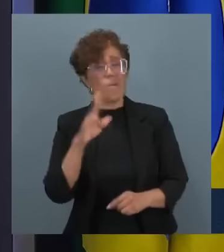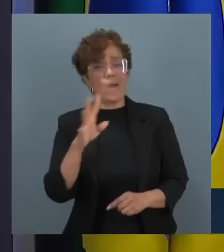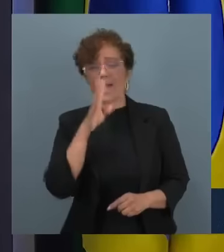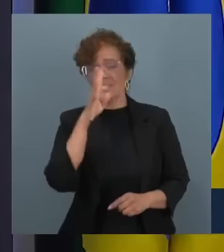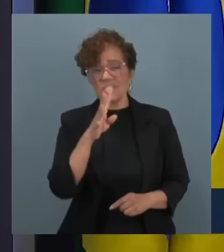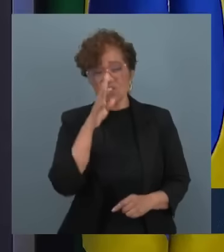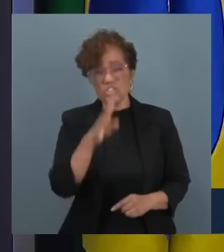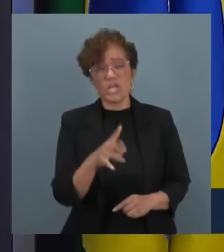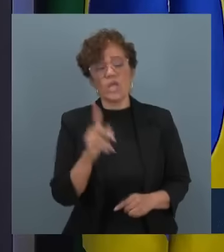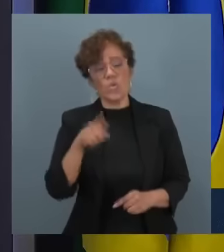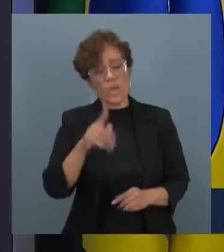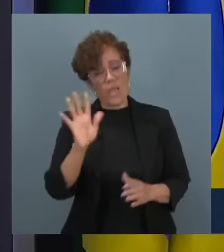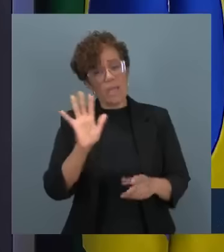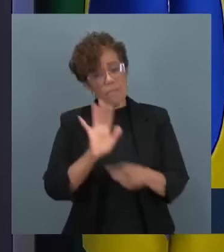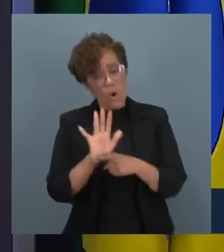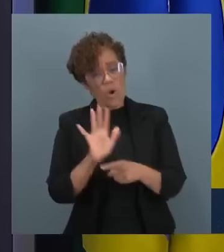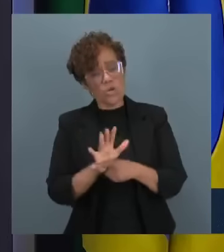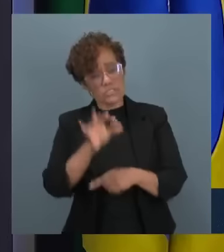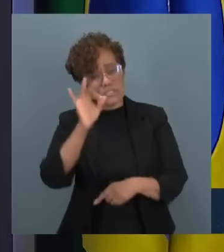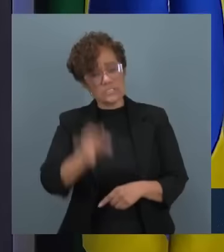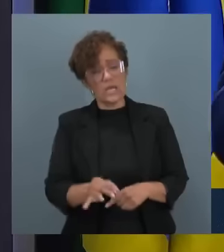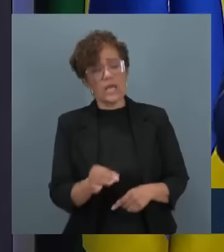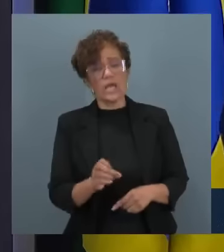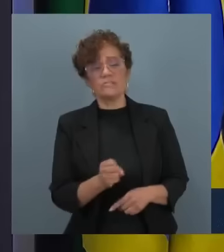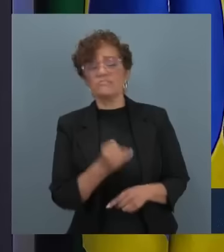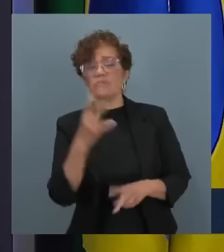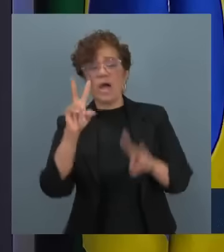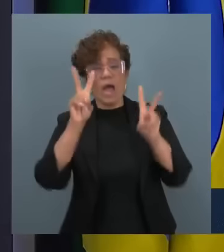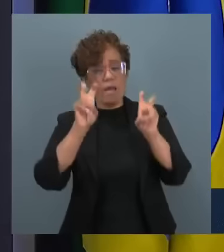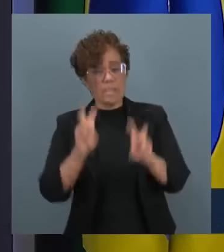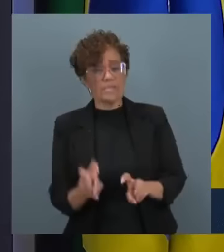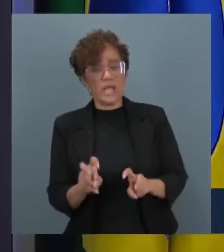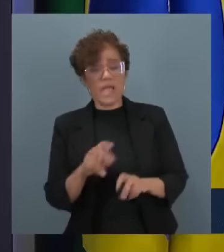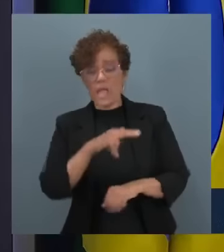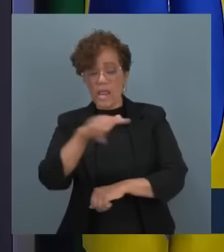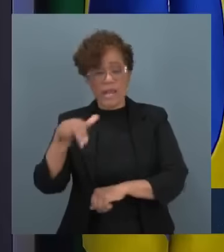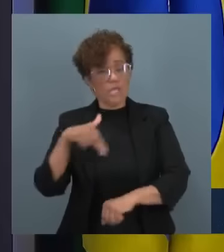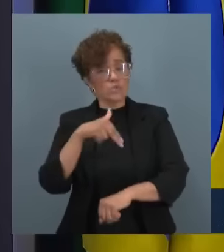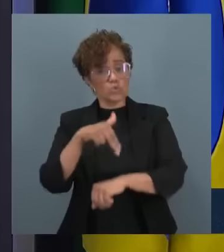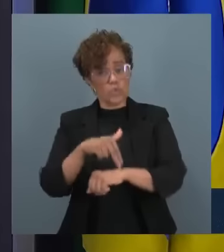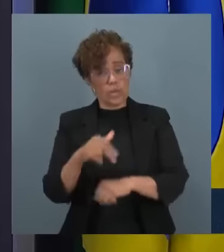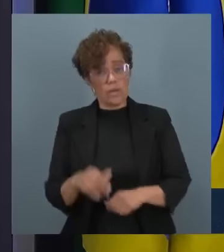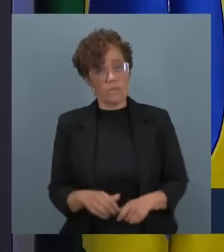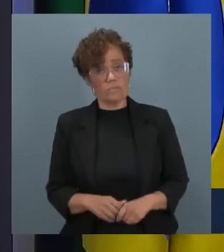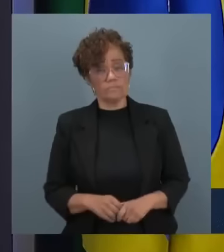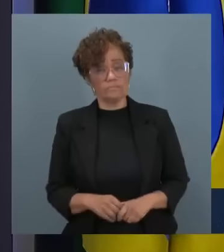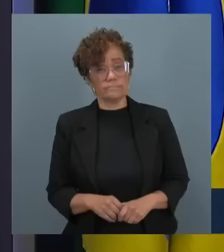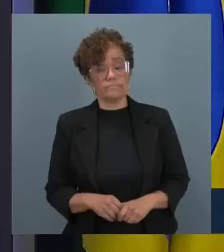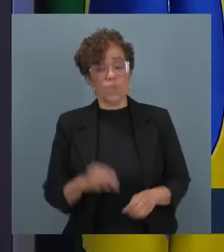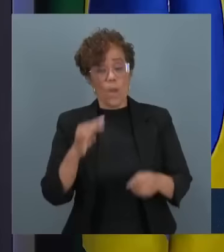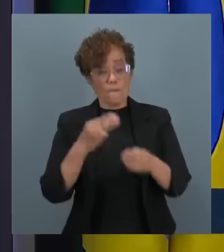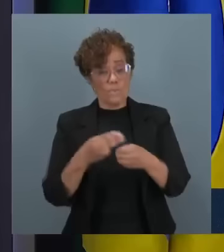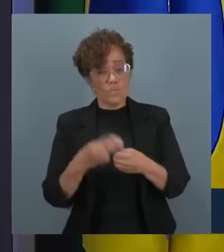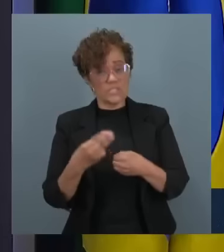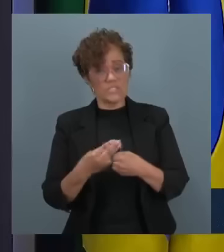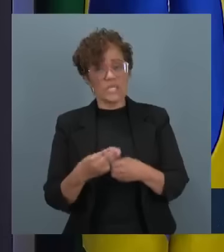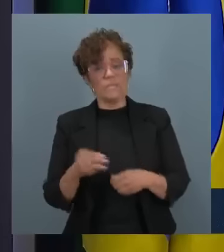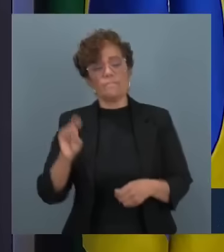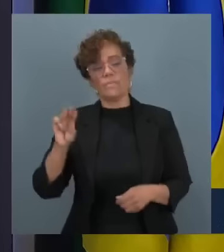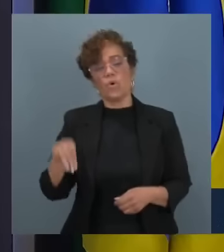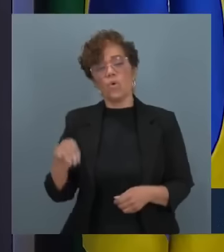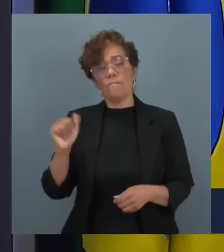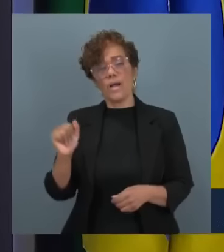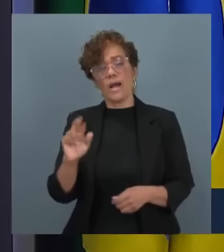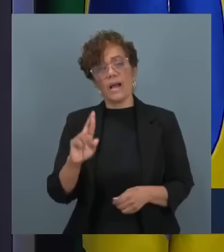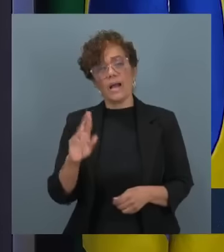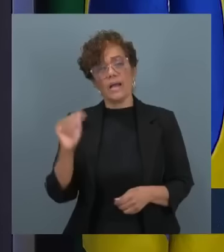fato documentado. Várias matérias, inclusive nacionais. No município de Maracanaú, o mais violento